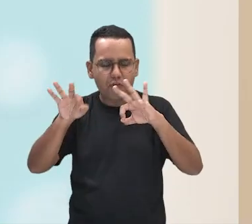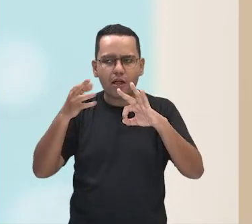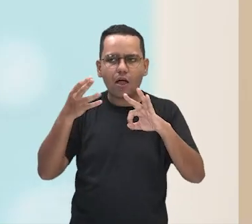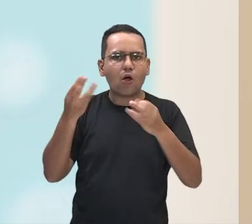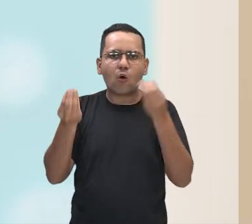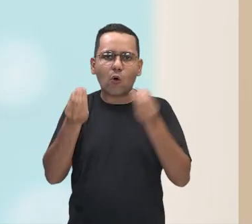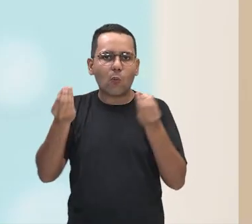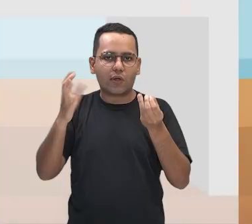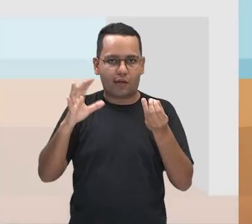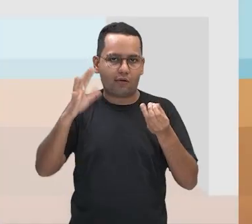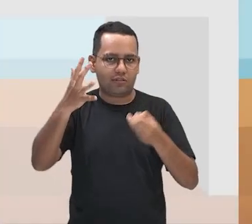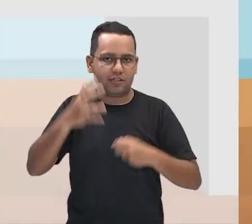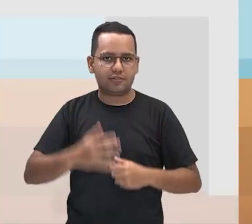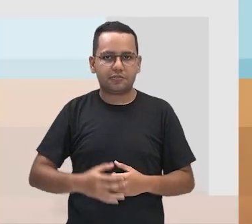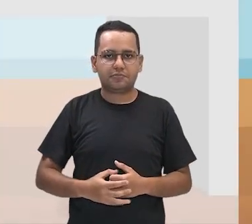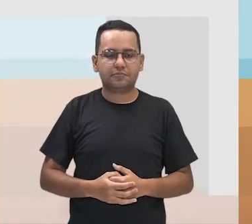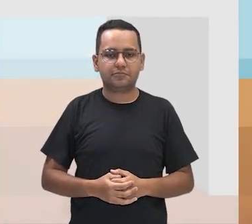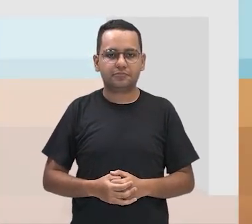é feito.